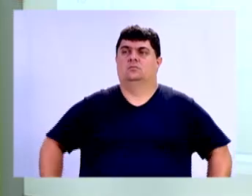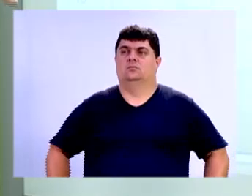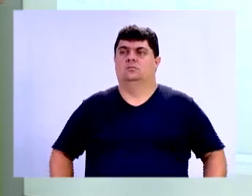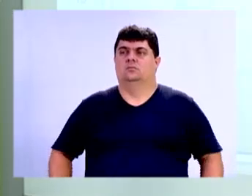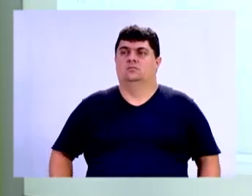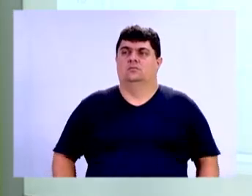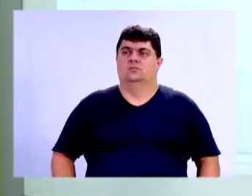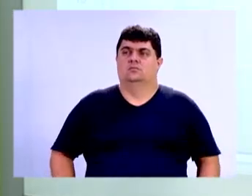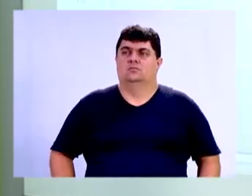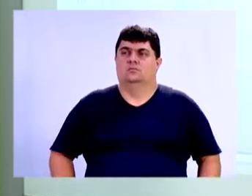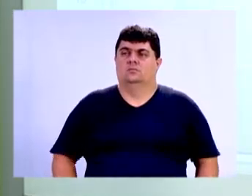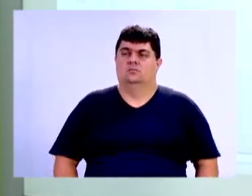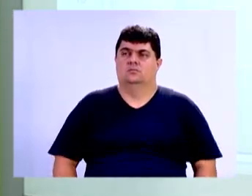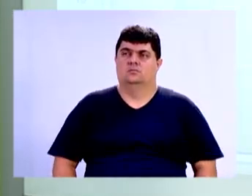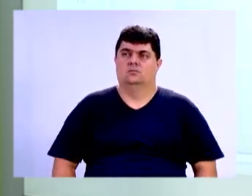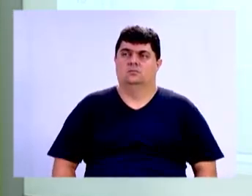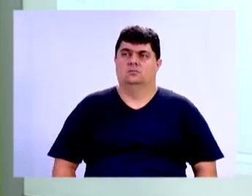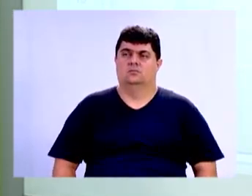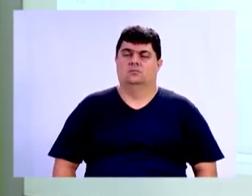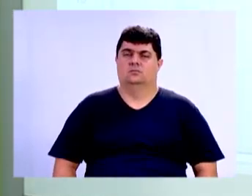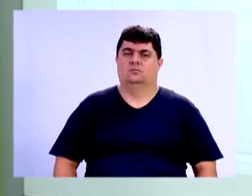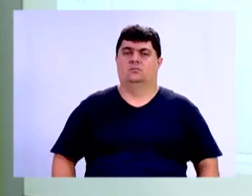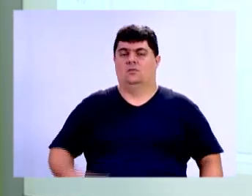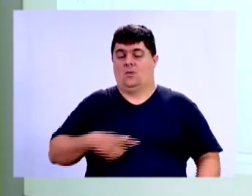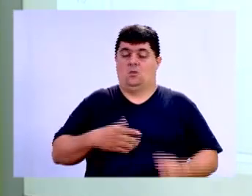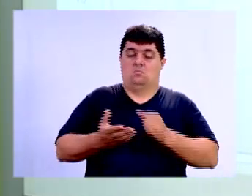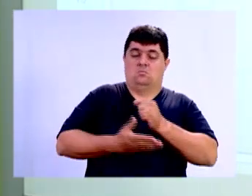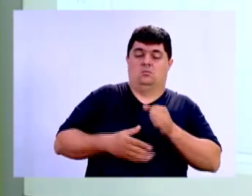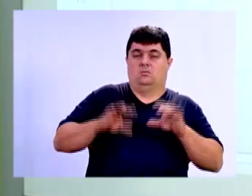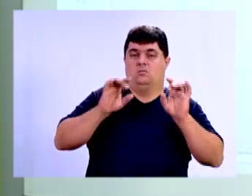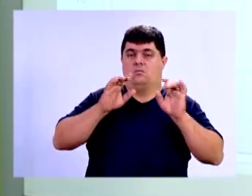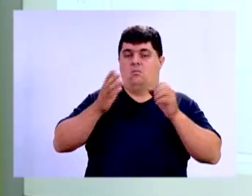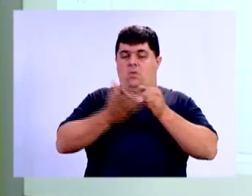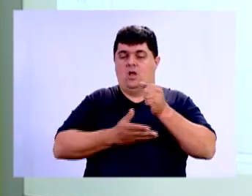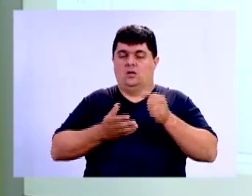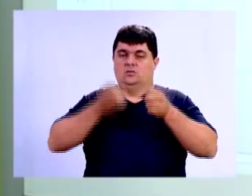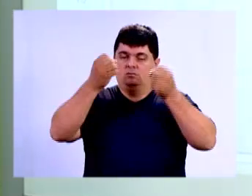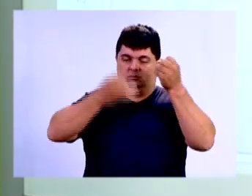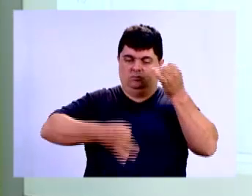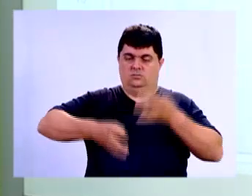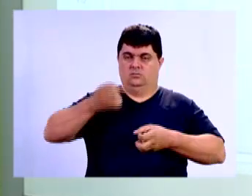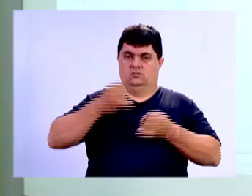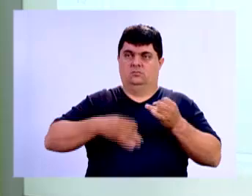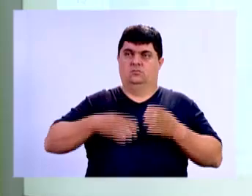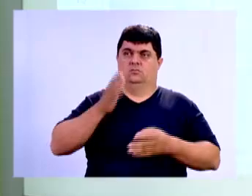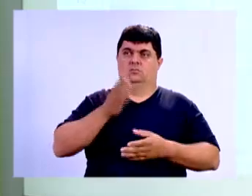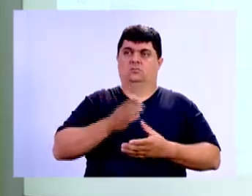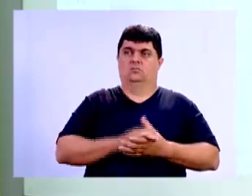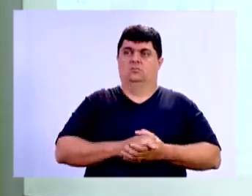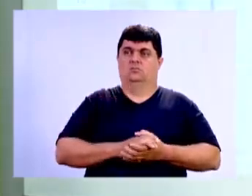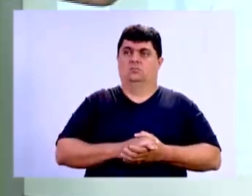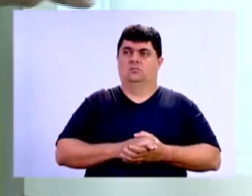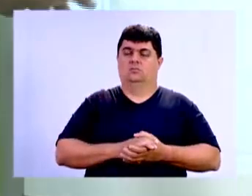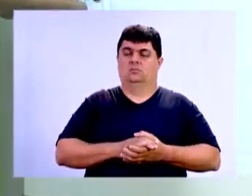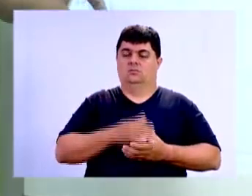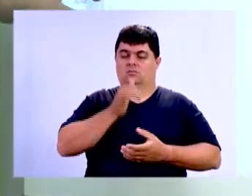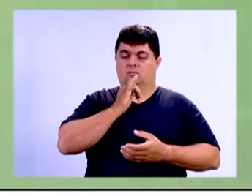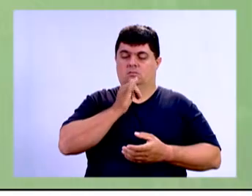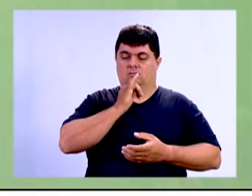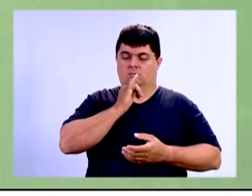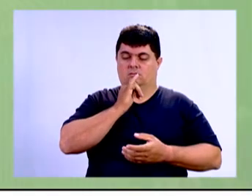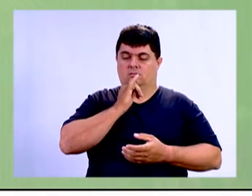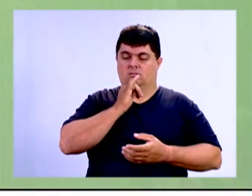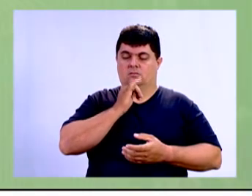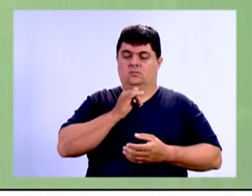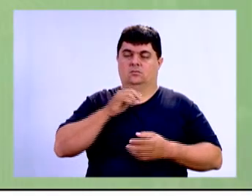vamos dizer, dar o primordial, né, o fundamento, né, o principal da orientação objeto. Vamos continuar com exemplos aqui no N para